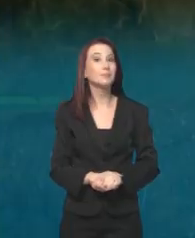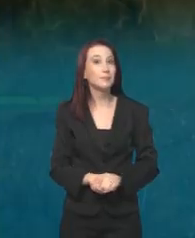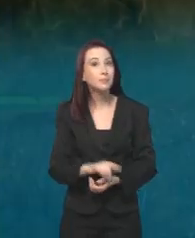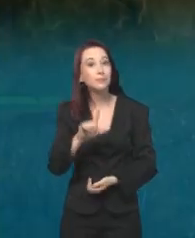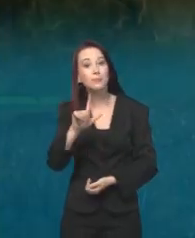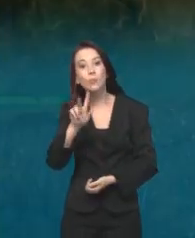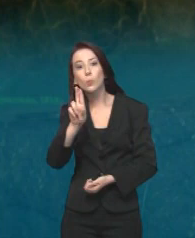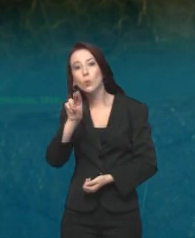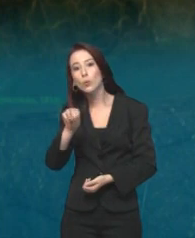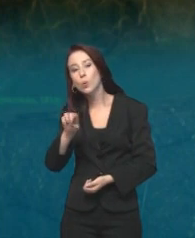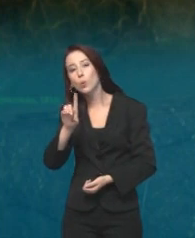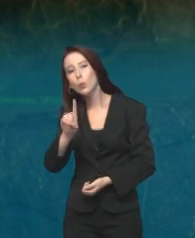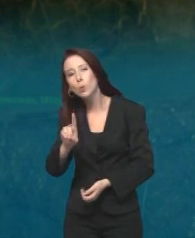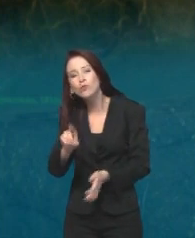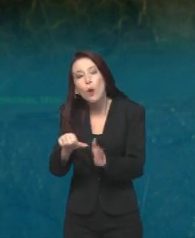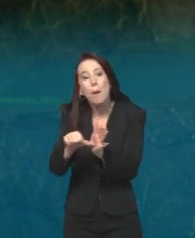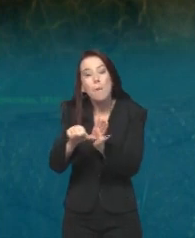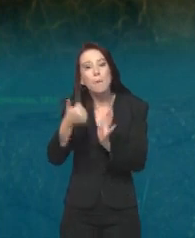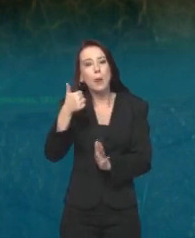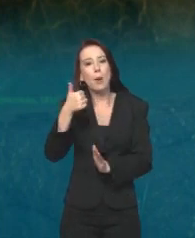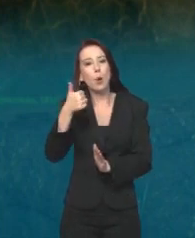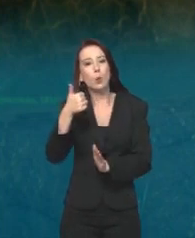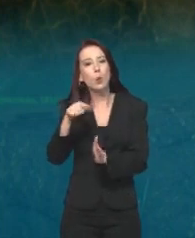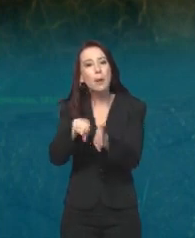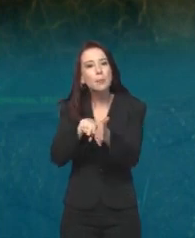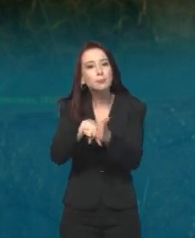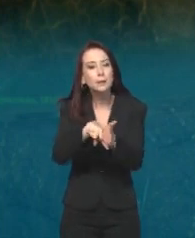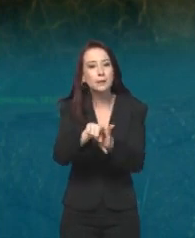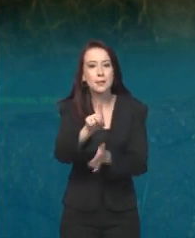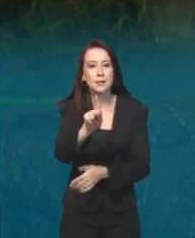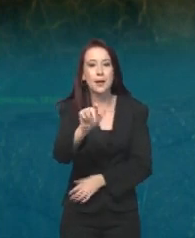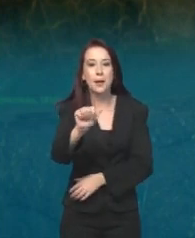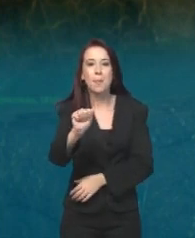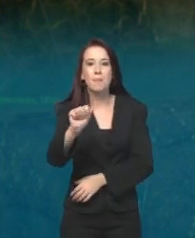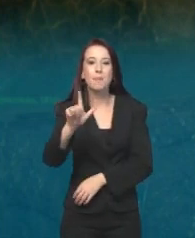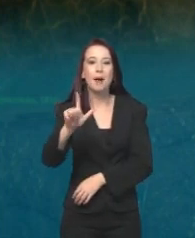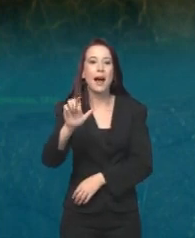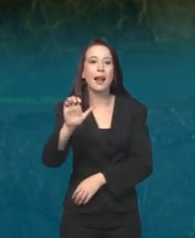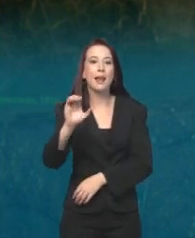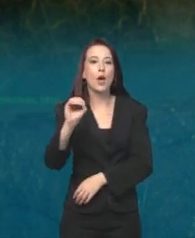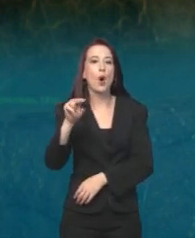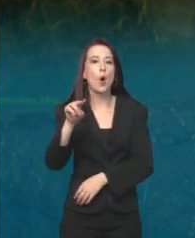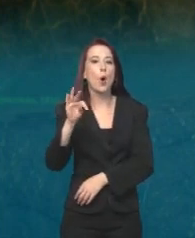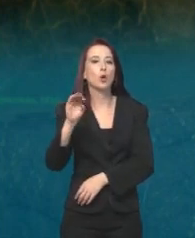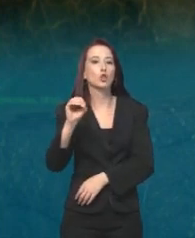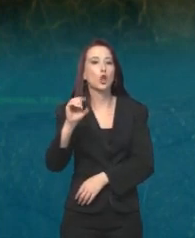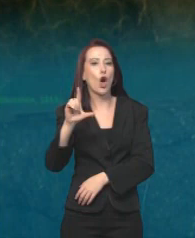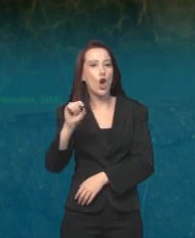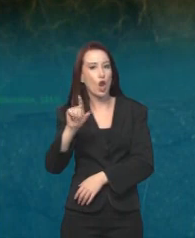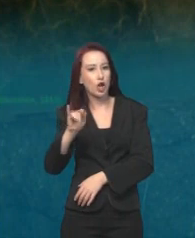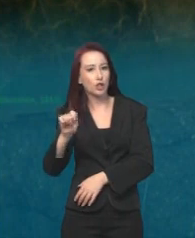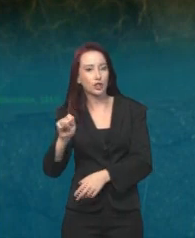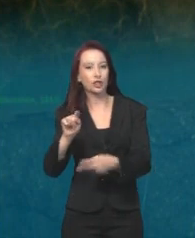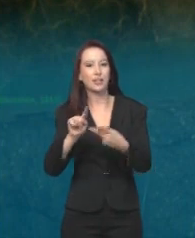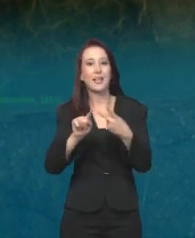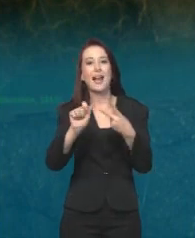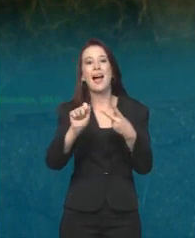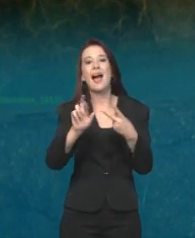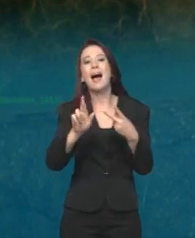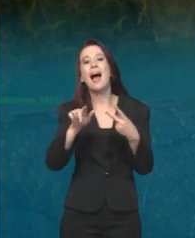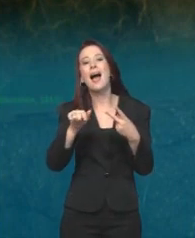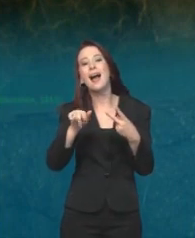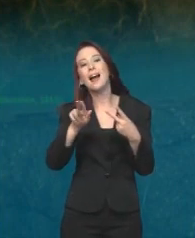Ele foi o primeiro a pesquisar metodicamente a paleontologia, a